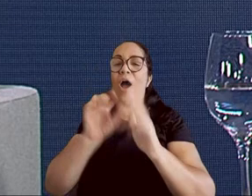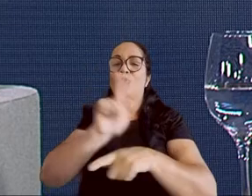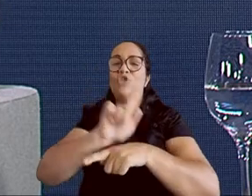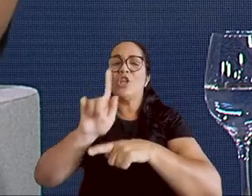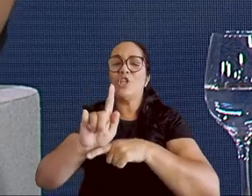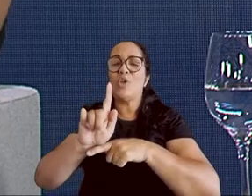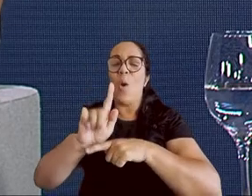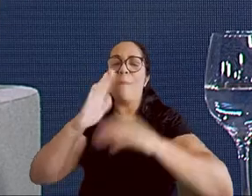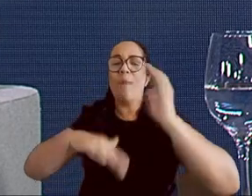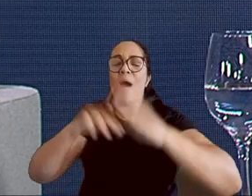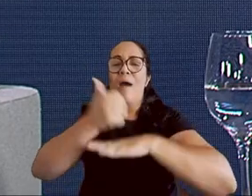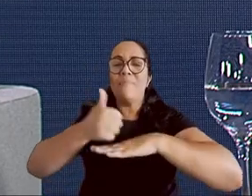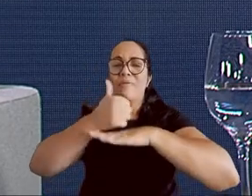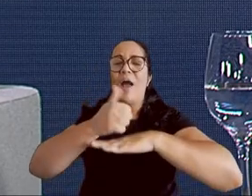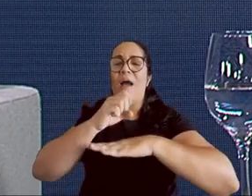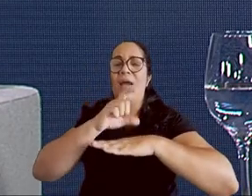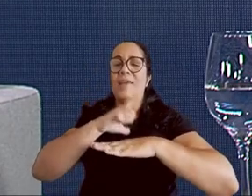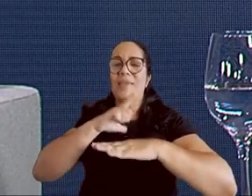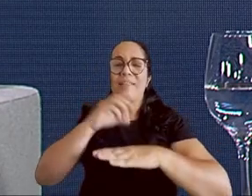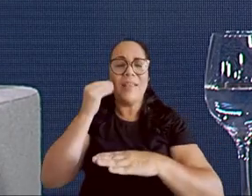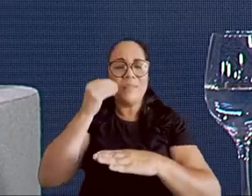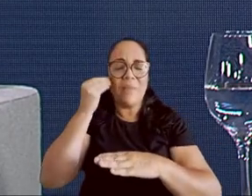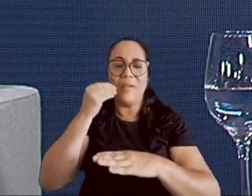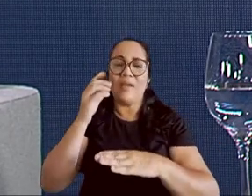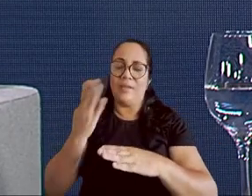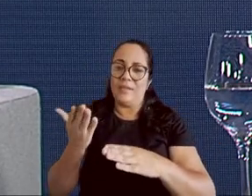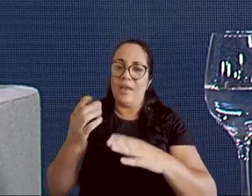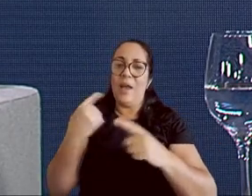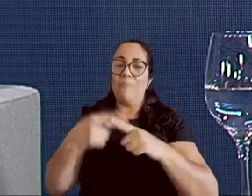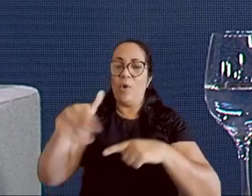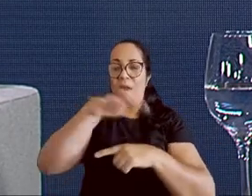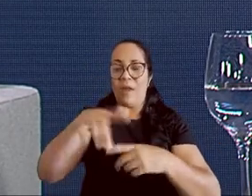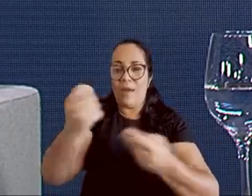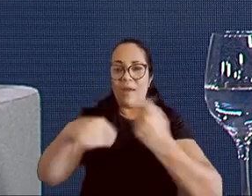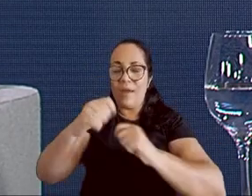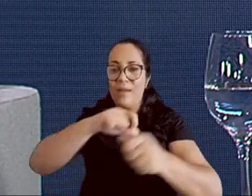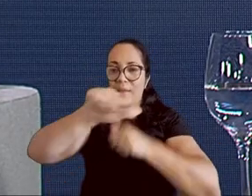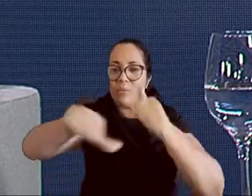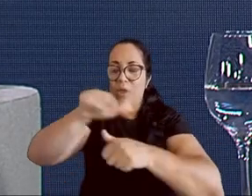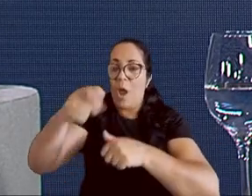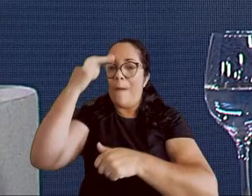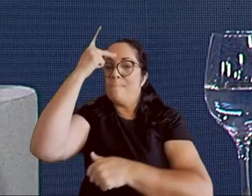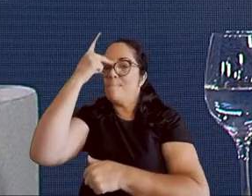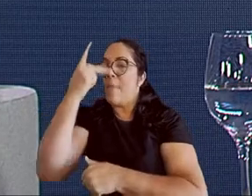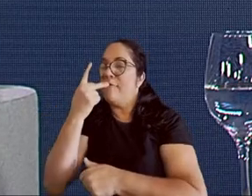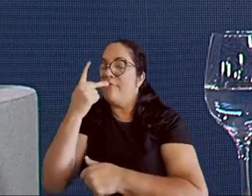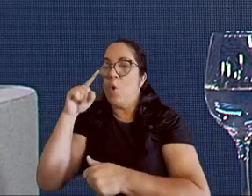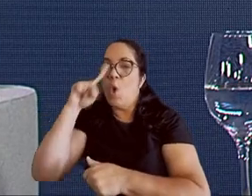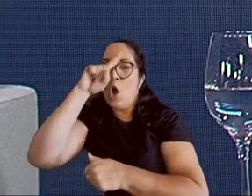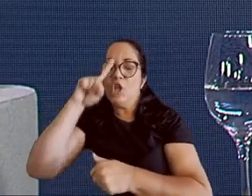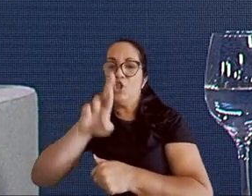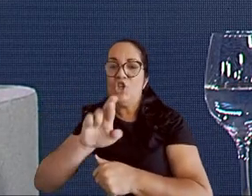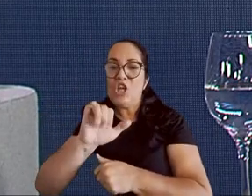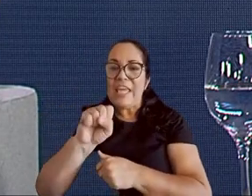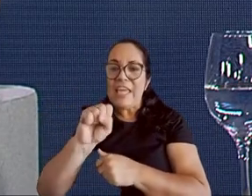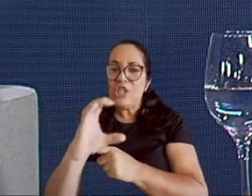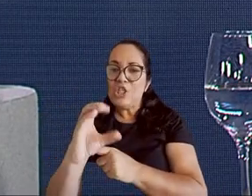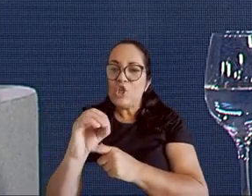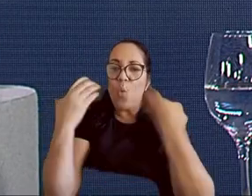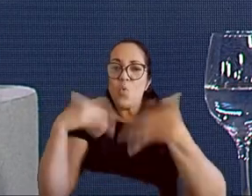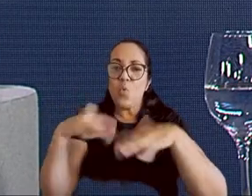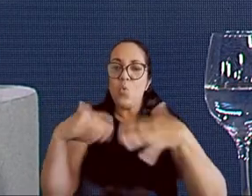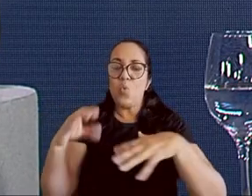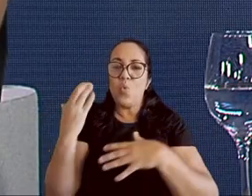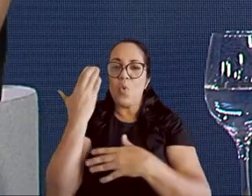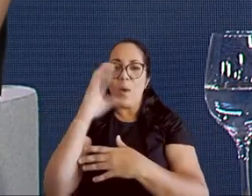a gente teve essa mudança no mercado que foram os perfis de risco dos Fundos que foram mudando então o mercado de crédito no